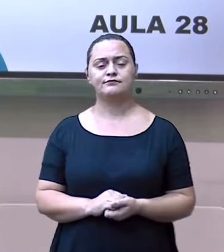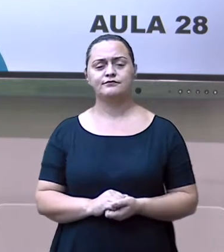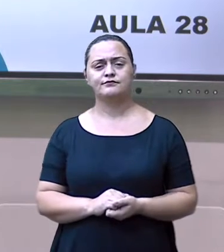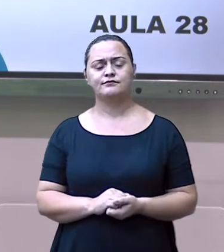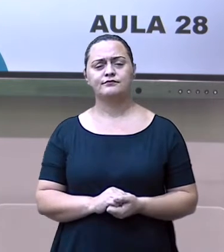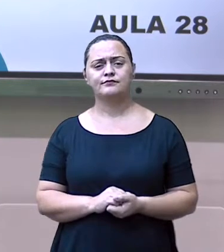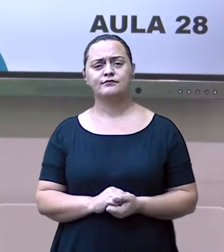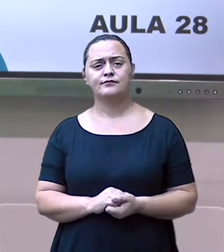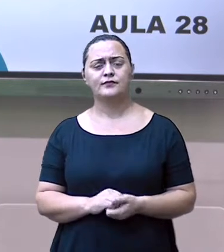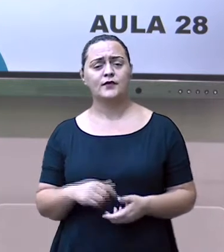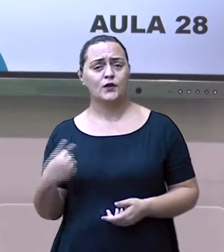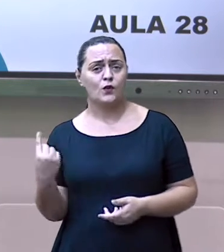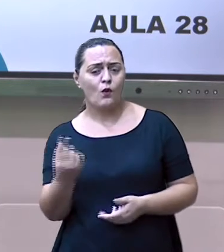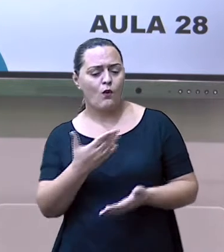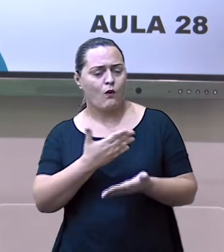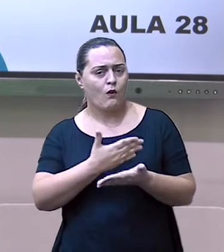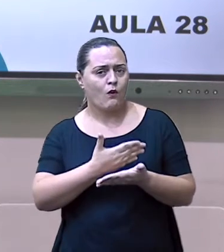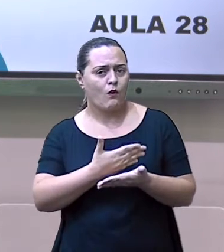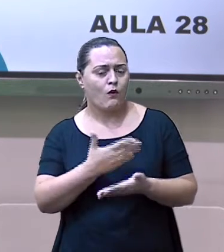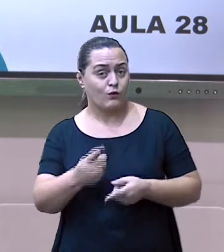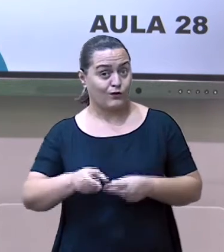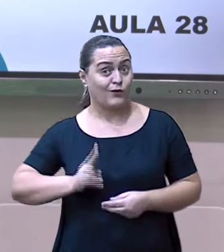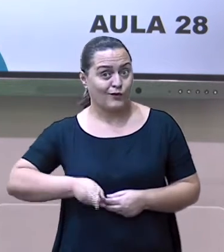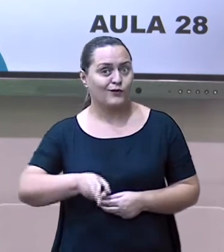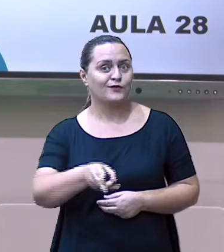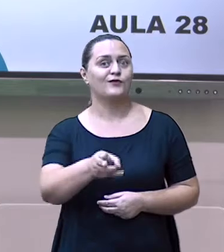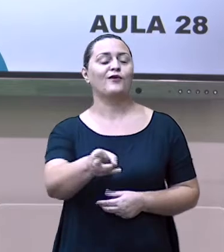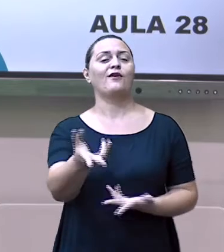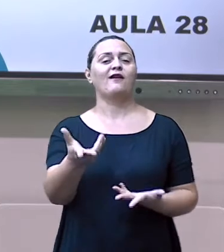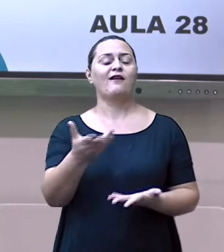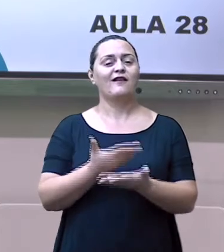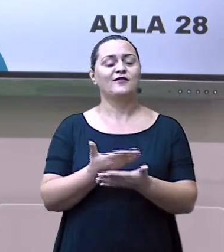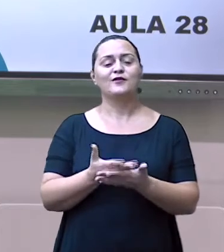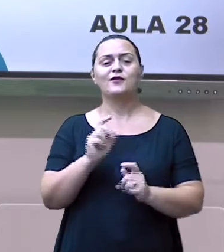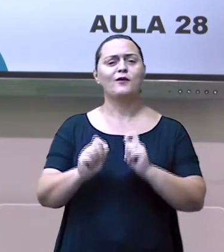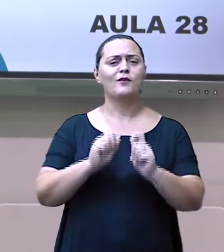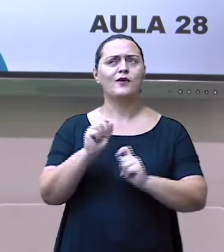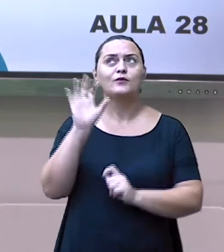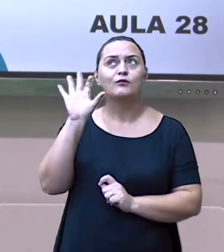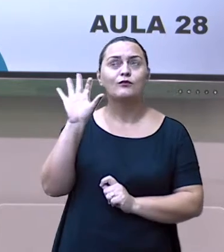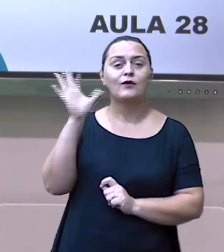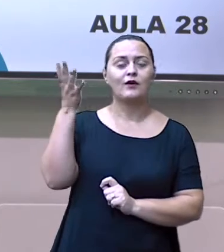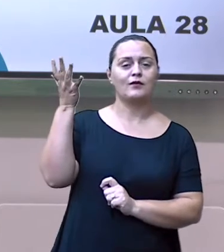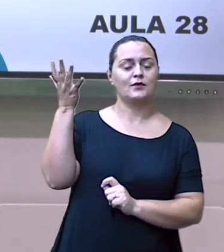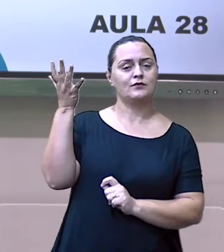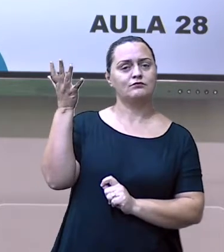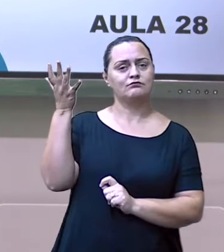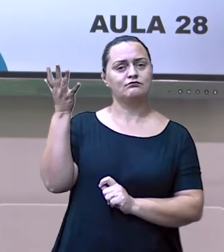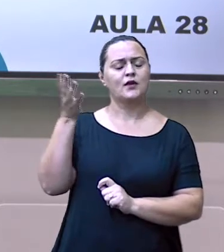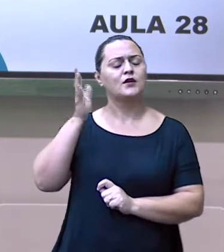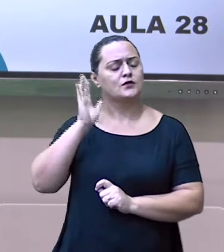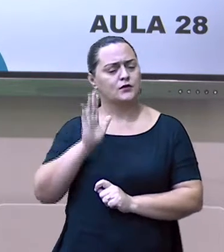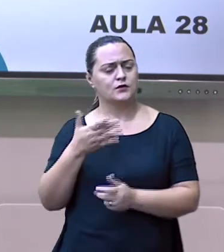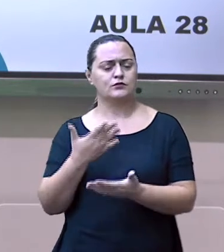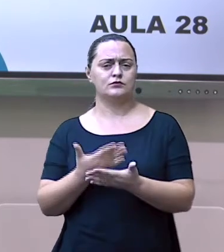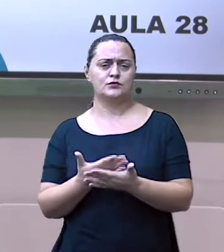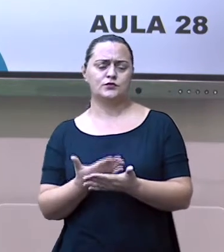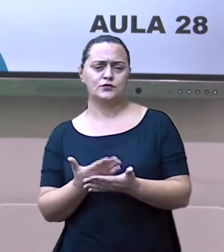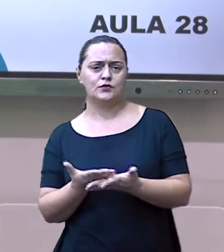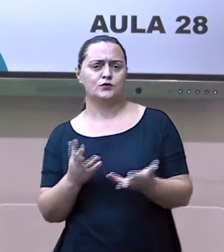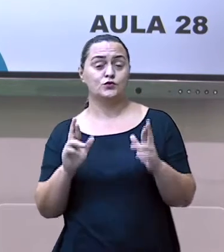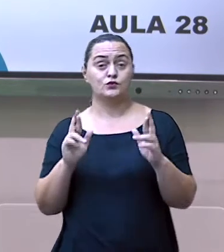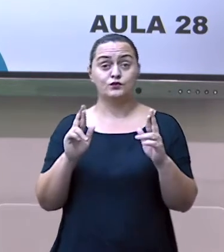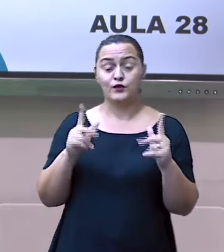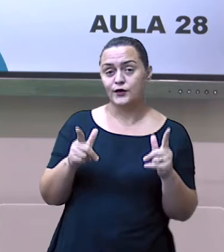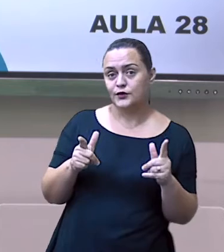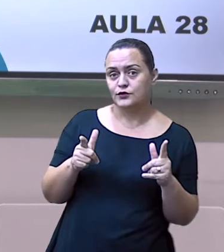vamos continuar a falar sobre o clima. Nós já falamos sobre a diferença entre